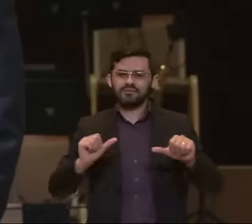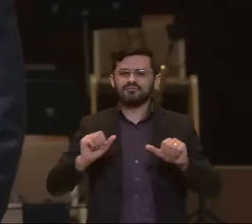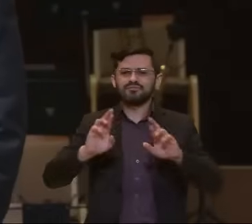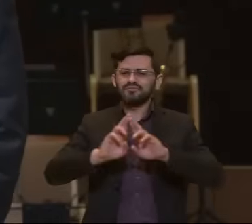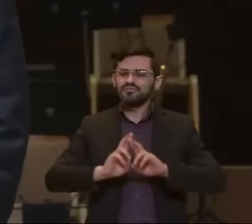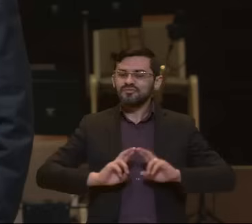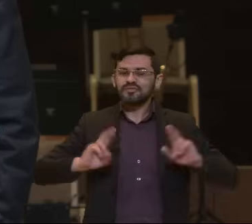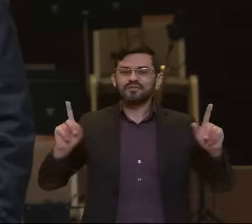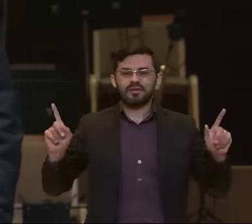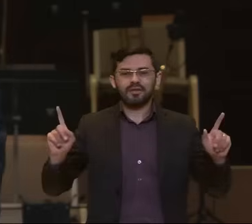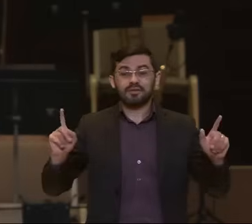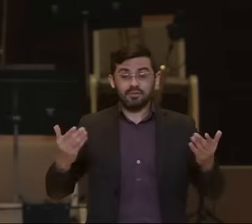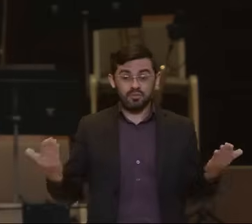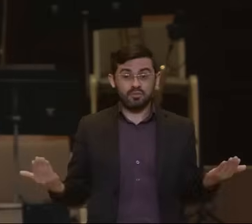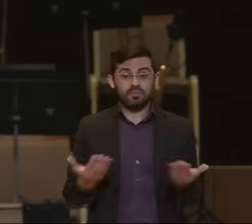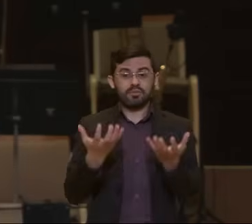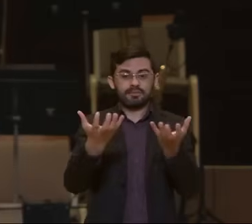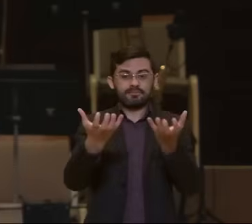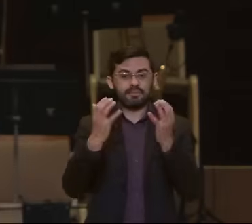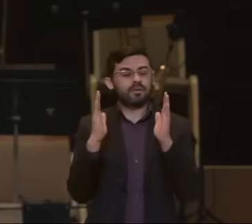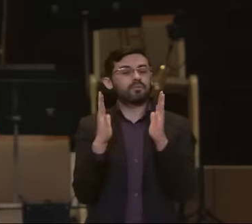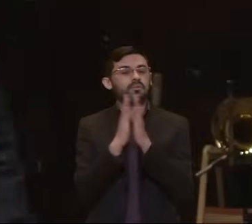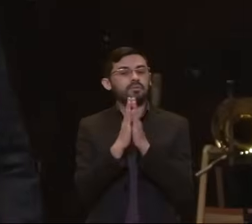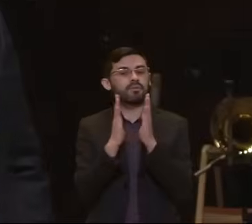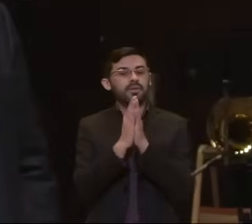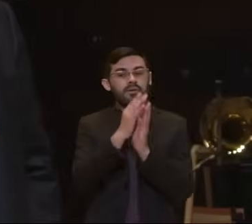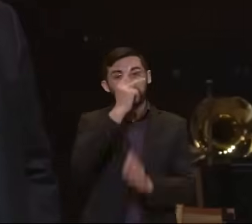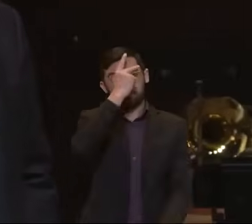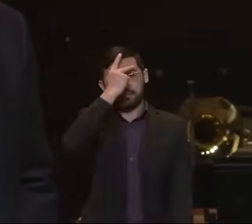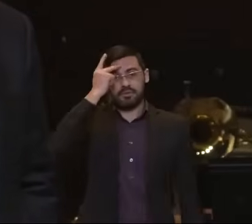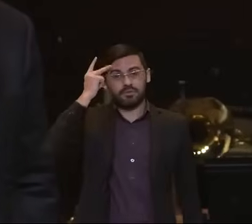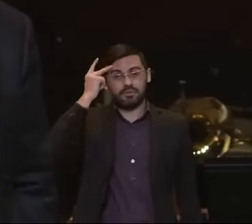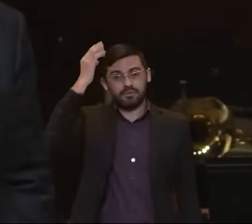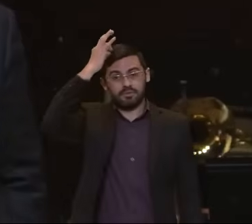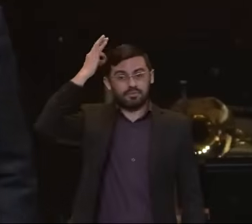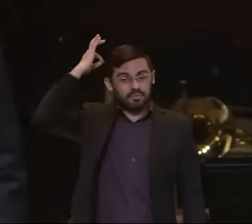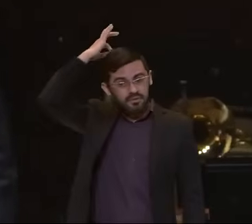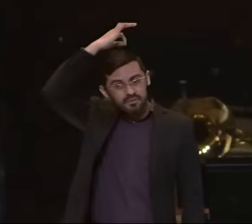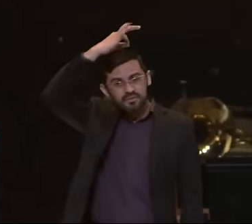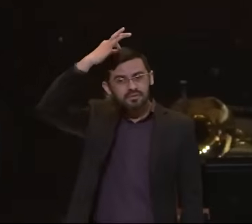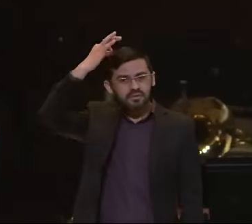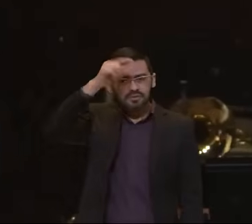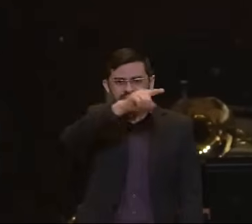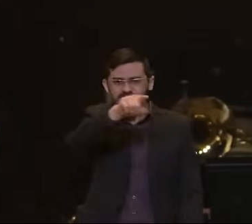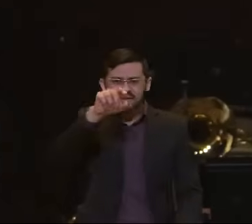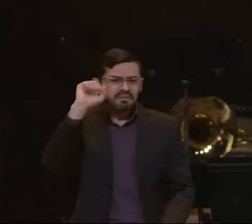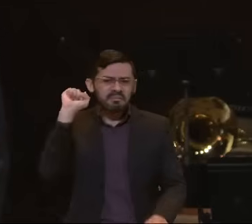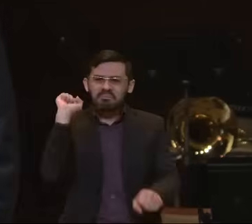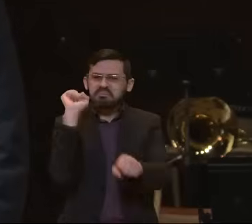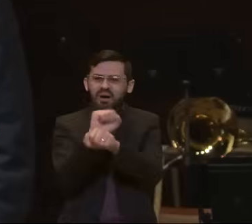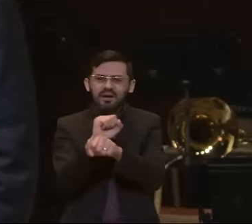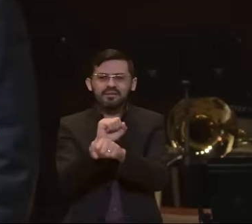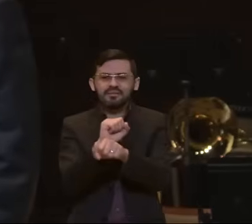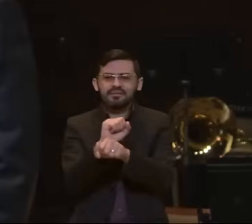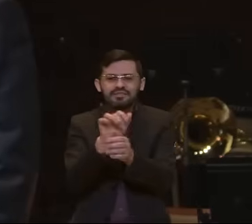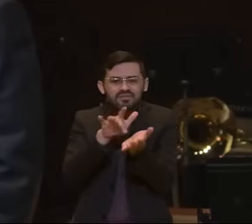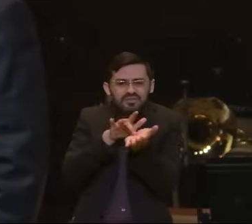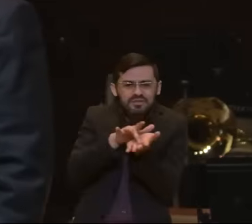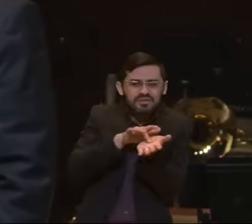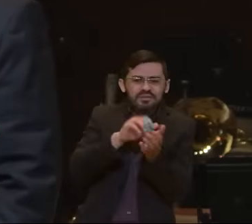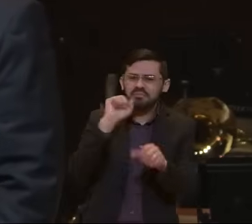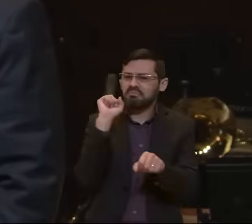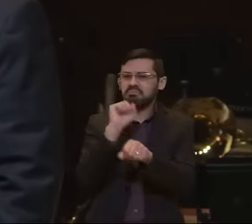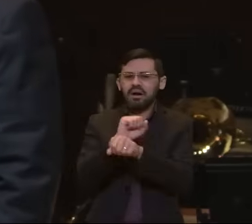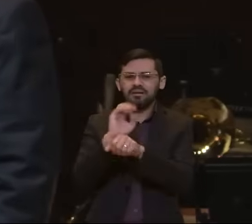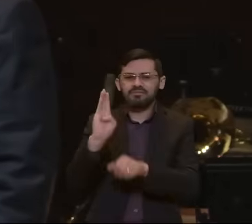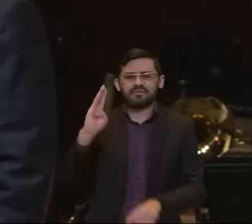a ovelha. Hoje eu queria orar com pessoas que o Espírito Santo está a dizer: para de ser lobo. Está entendendo o que eu estou